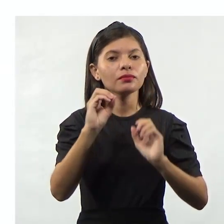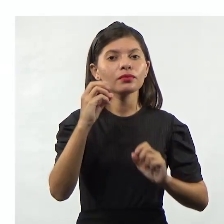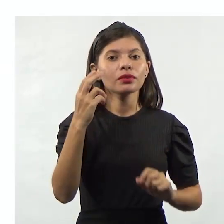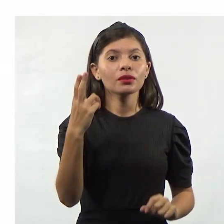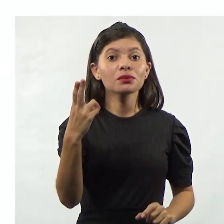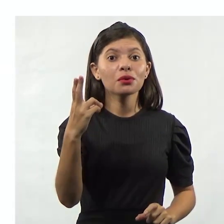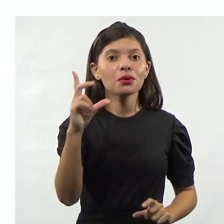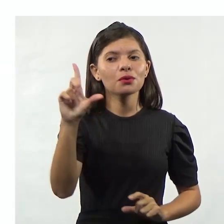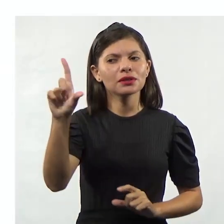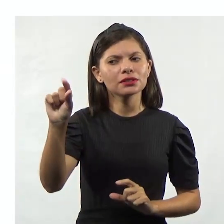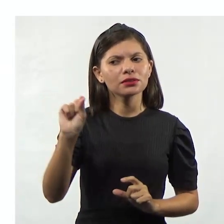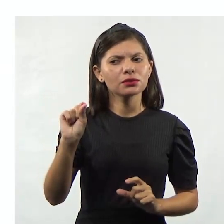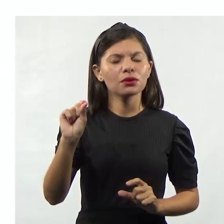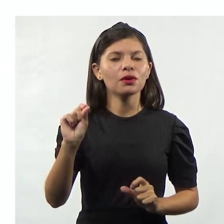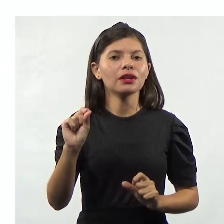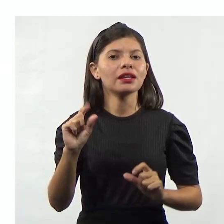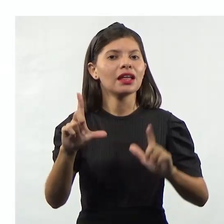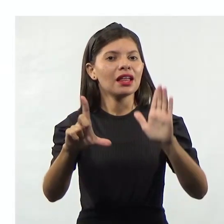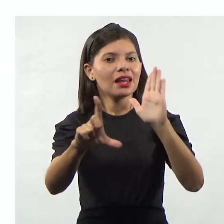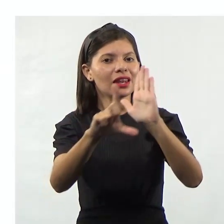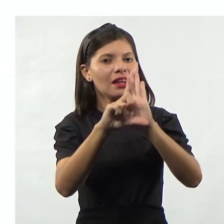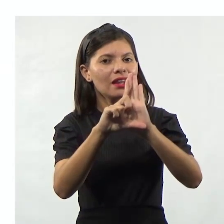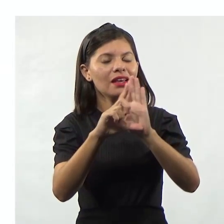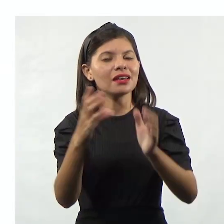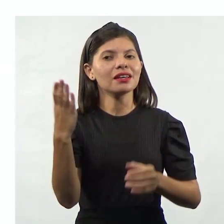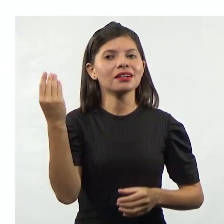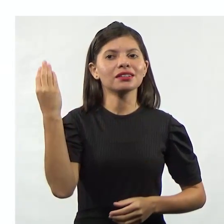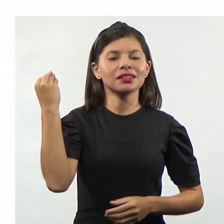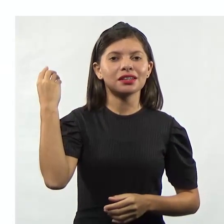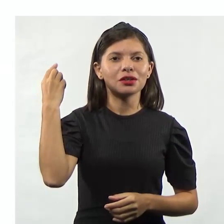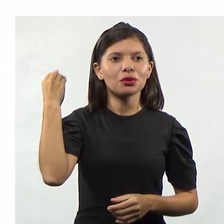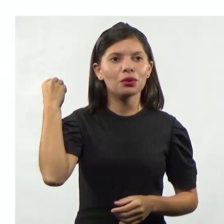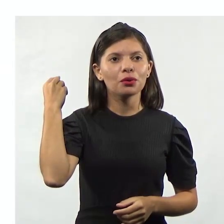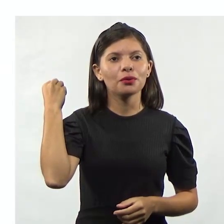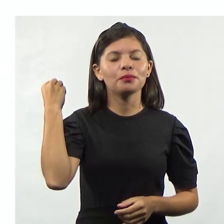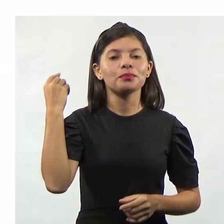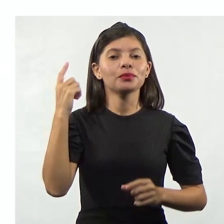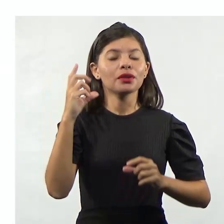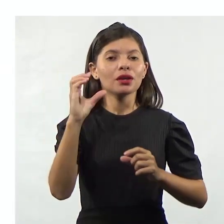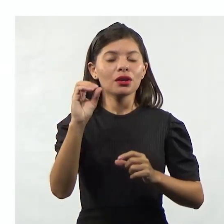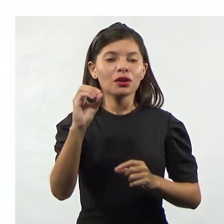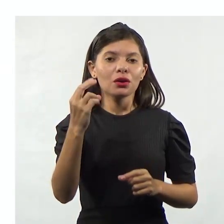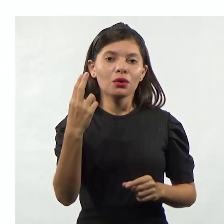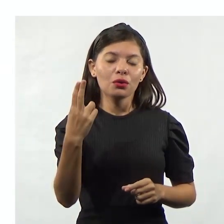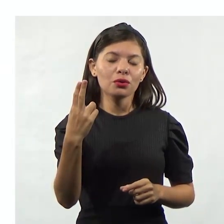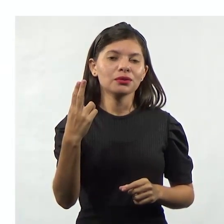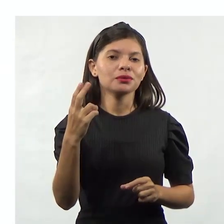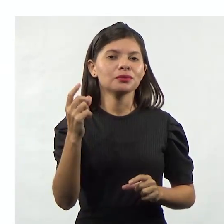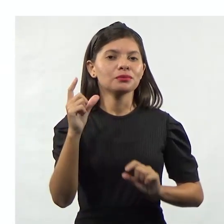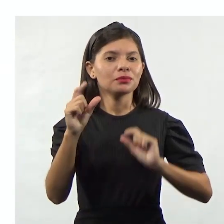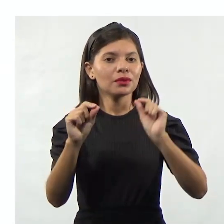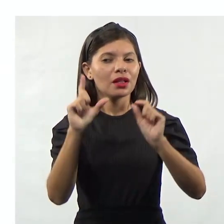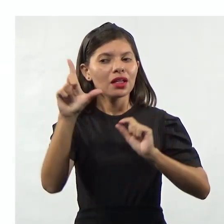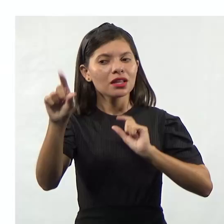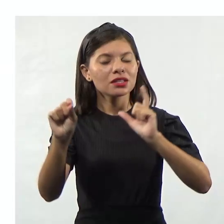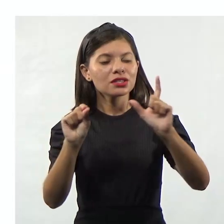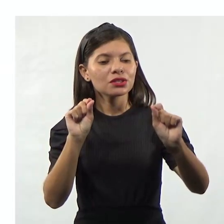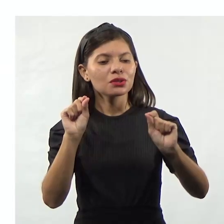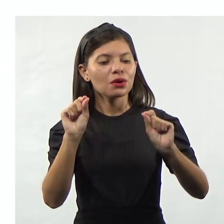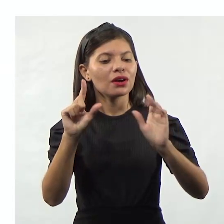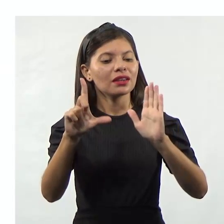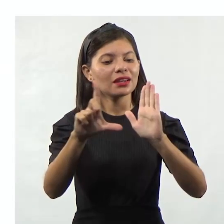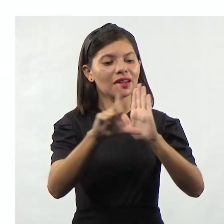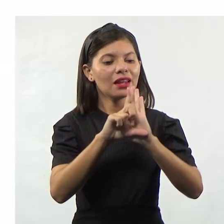tá? Ou você escolhe a lei anterior para fazer a licitação, né? Por exemplo, a 8666,